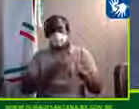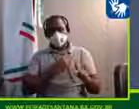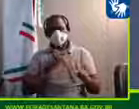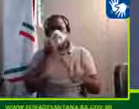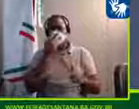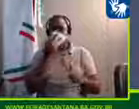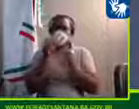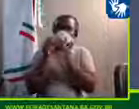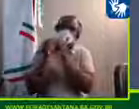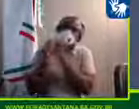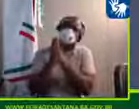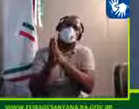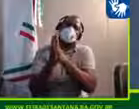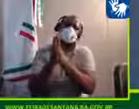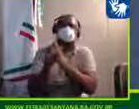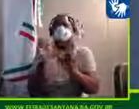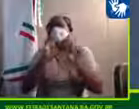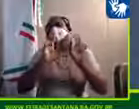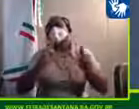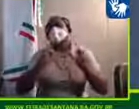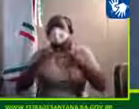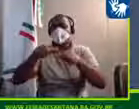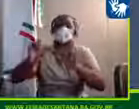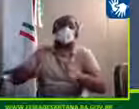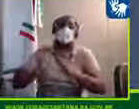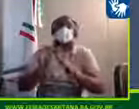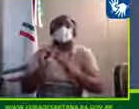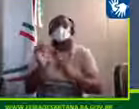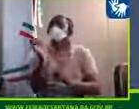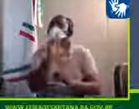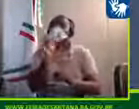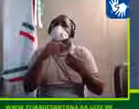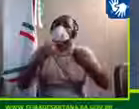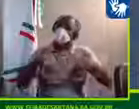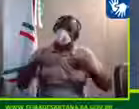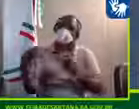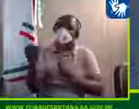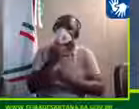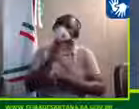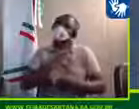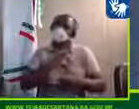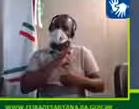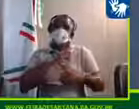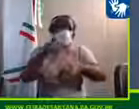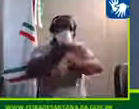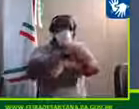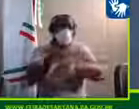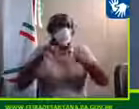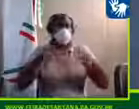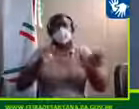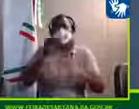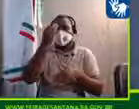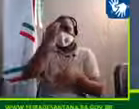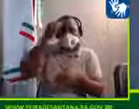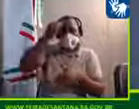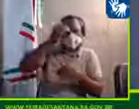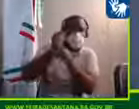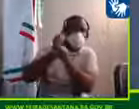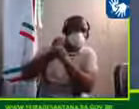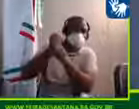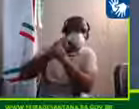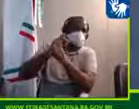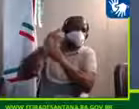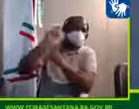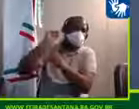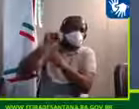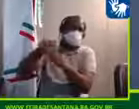um simples pedido de, por favor, fique em casa. Eu acho que foi nós tivemos uma experiência, que há muitos anos Feira de Santana não tem, mas de